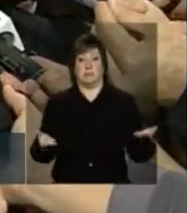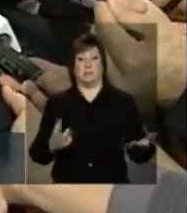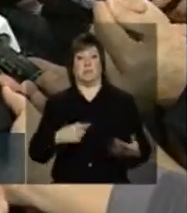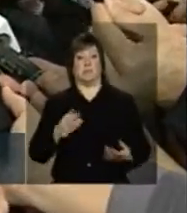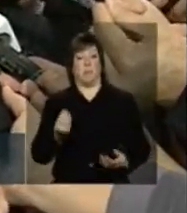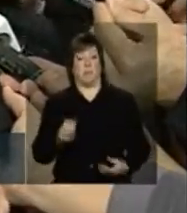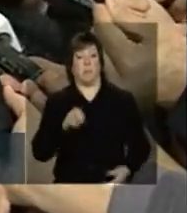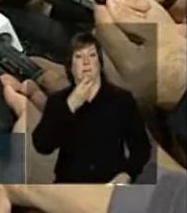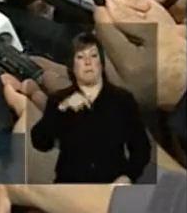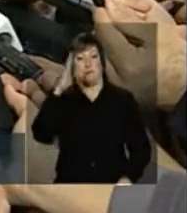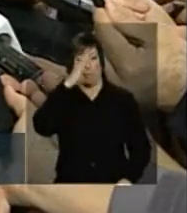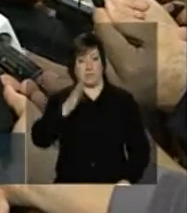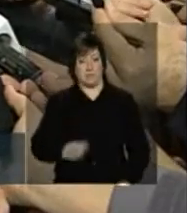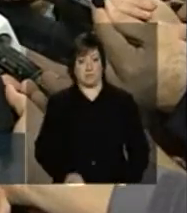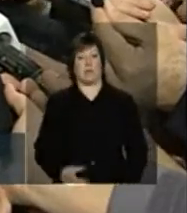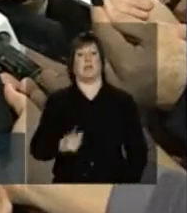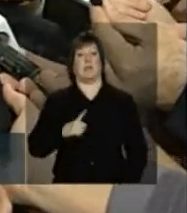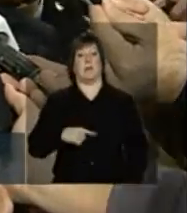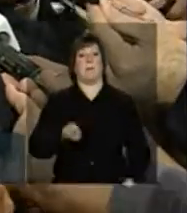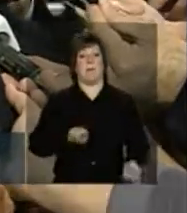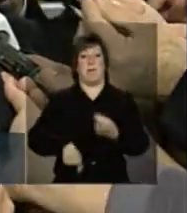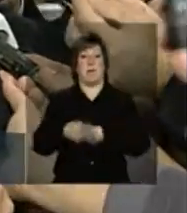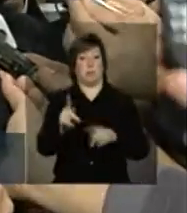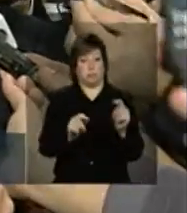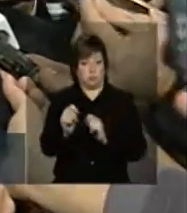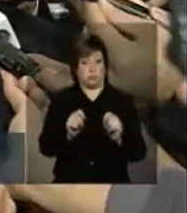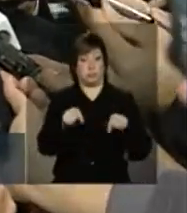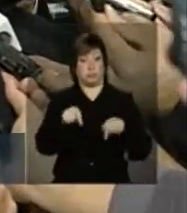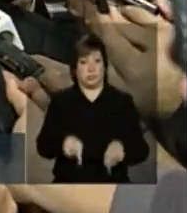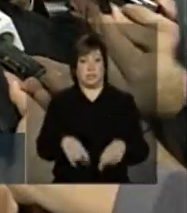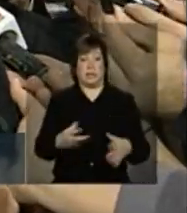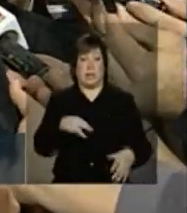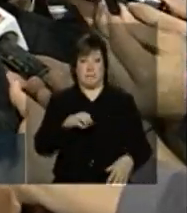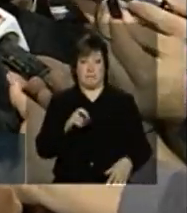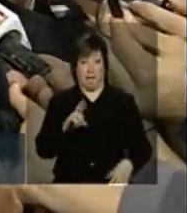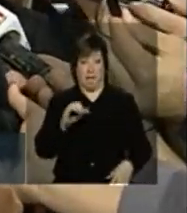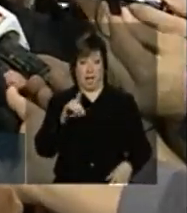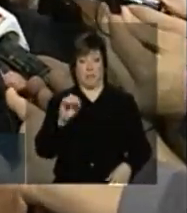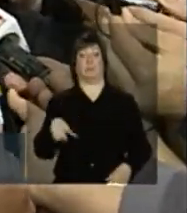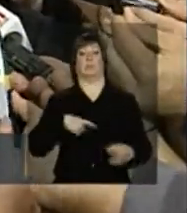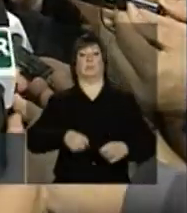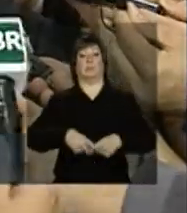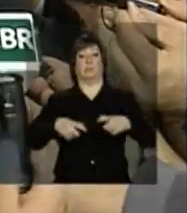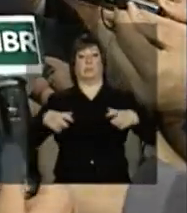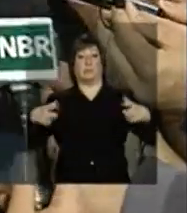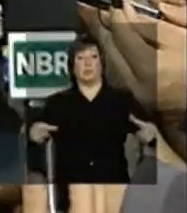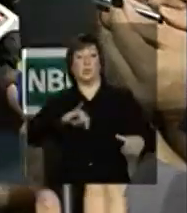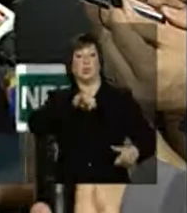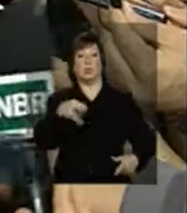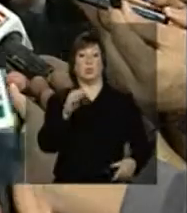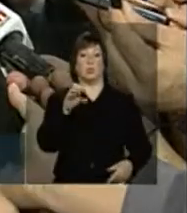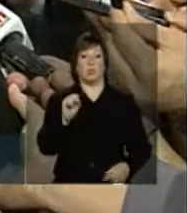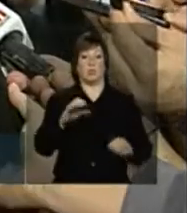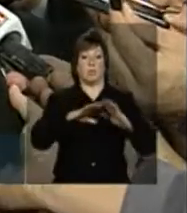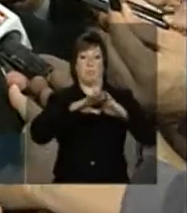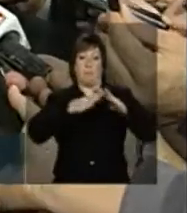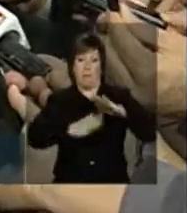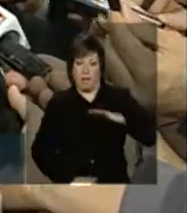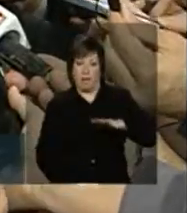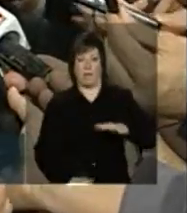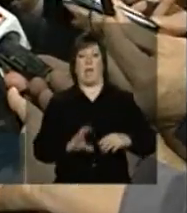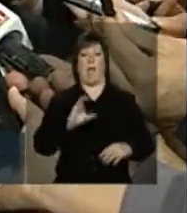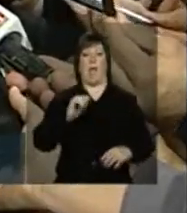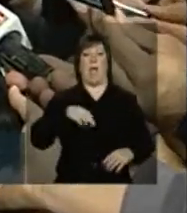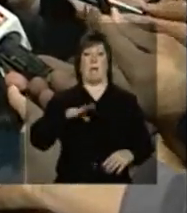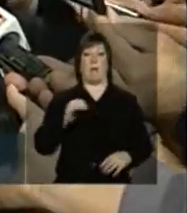um mercado. Nós preservamos o nosso mercado. Então, com o mercado em expansão, com juros em queda, com o